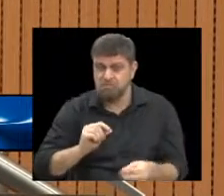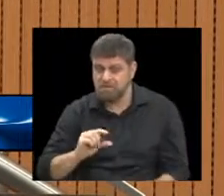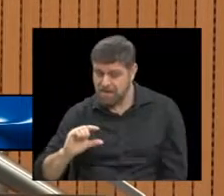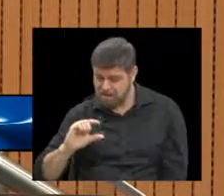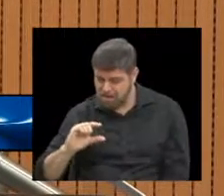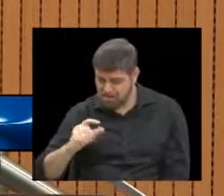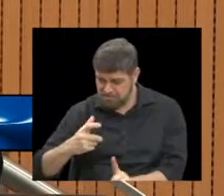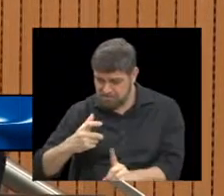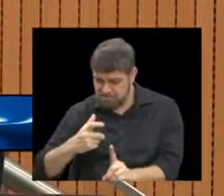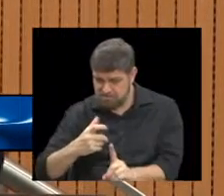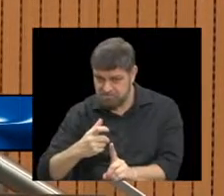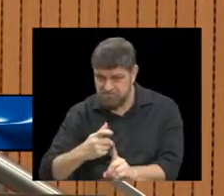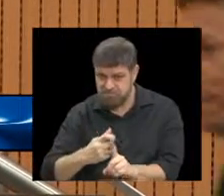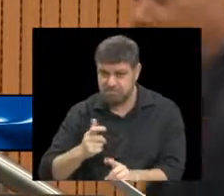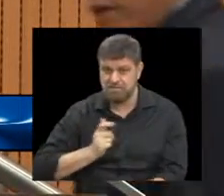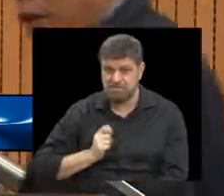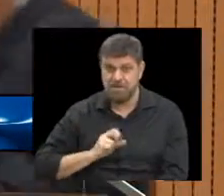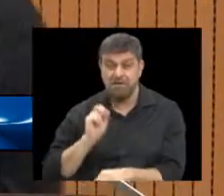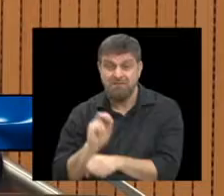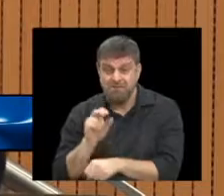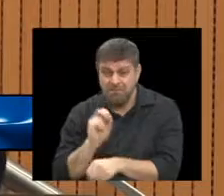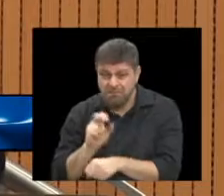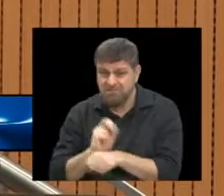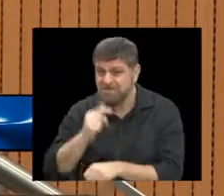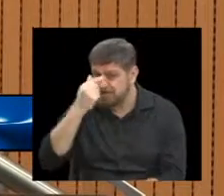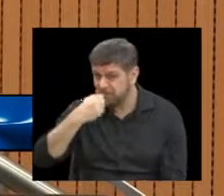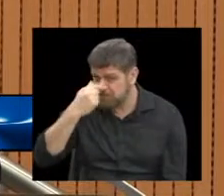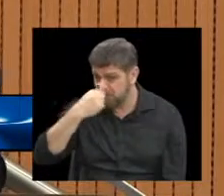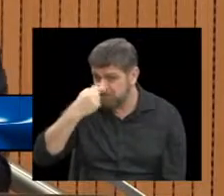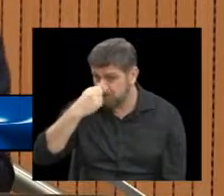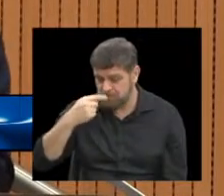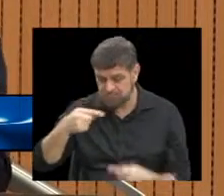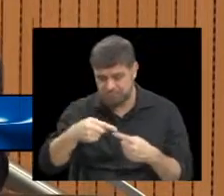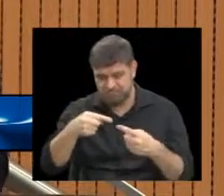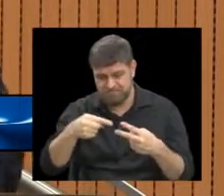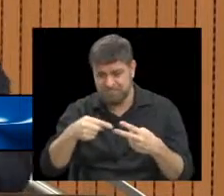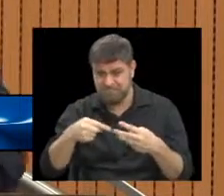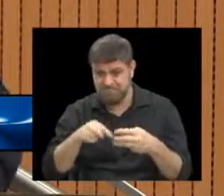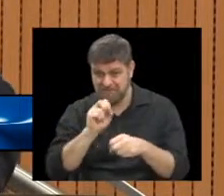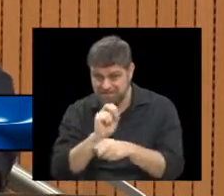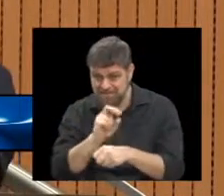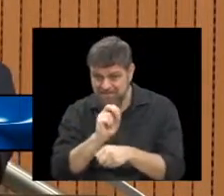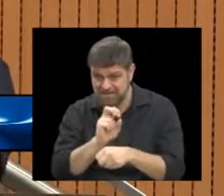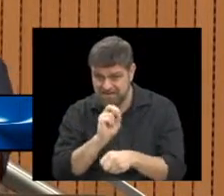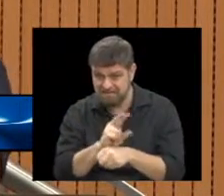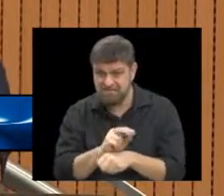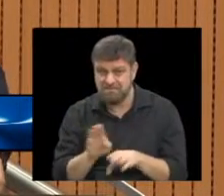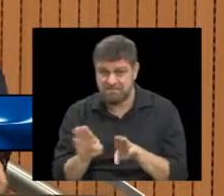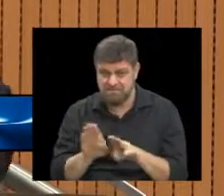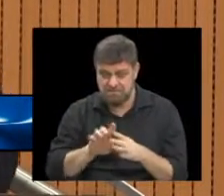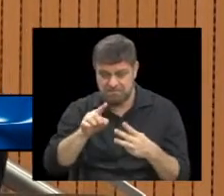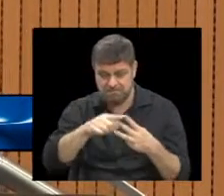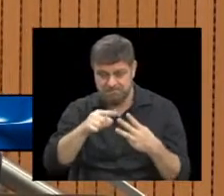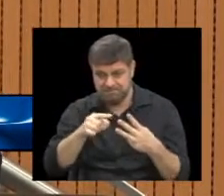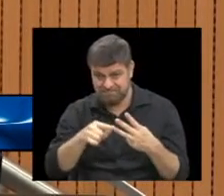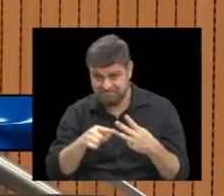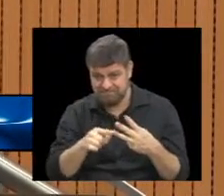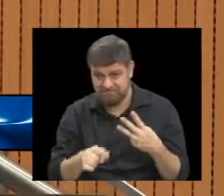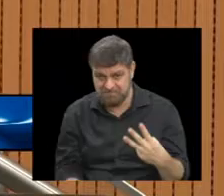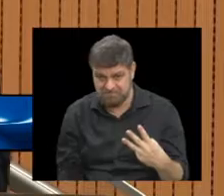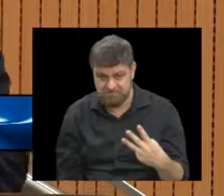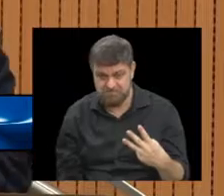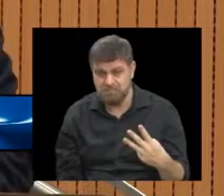previne contra o H1N1, contra o H3N2, também contra o vírus da influenza